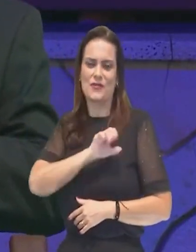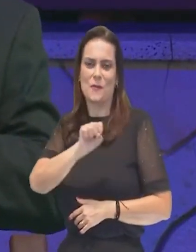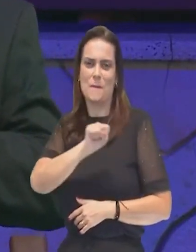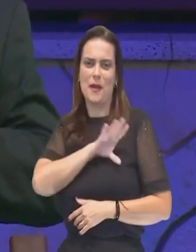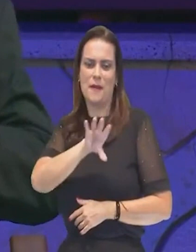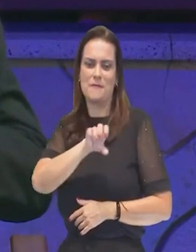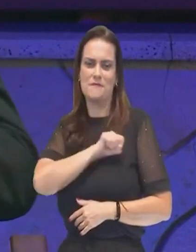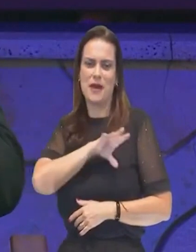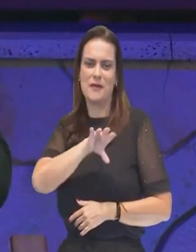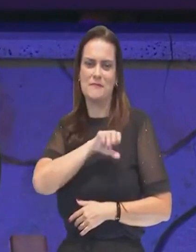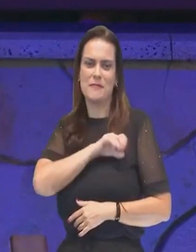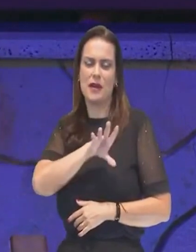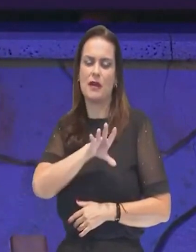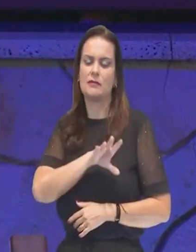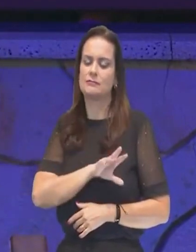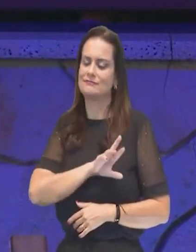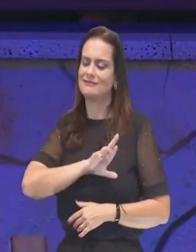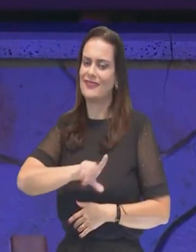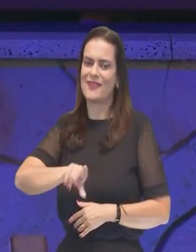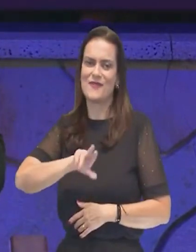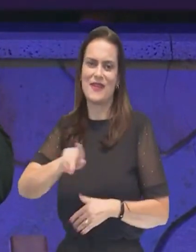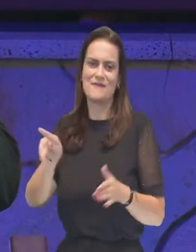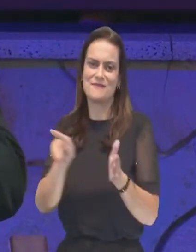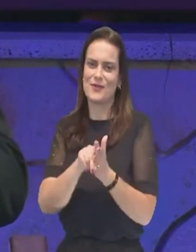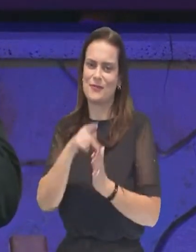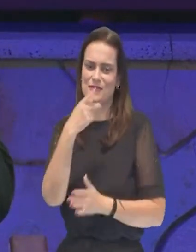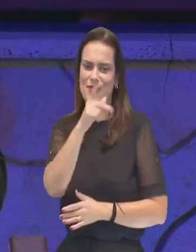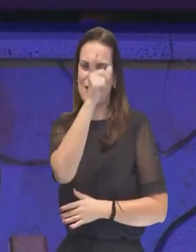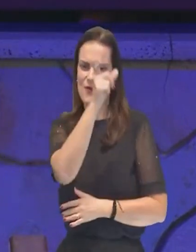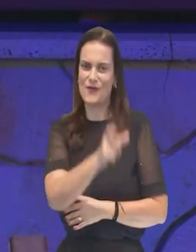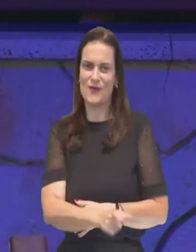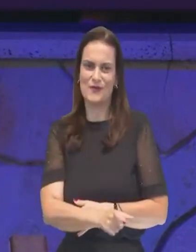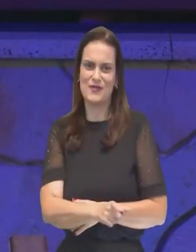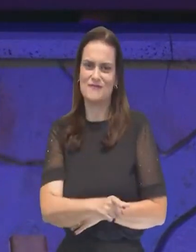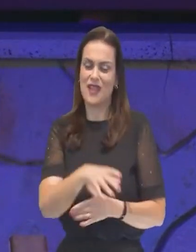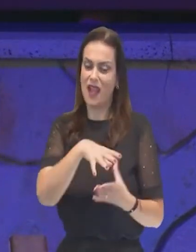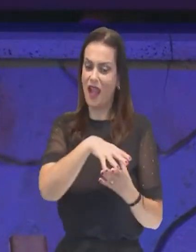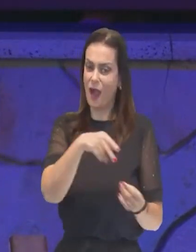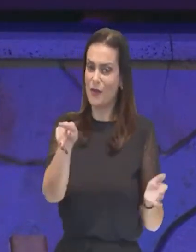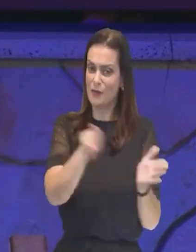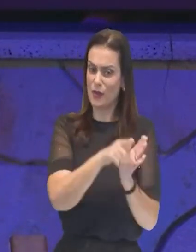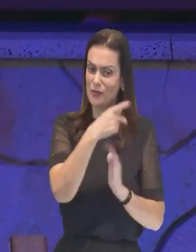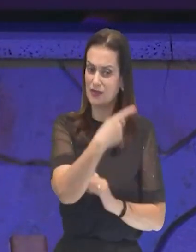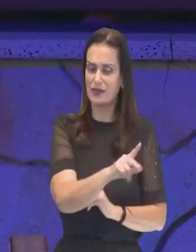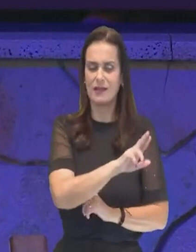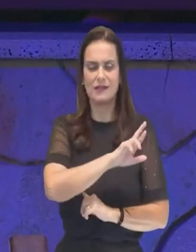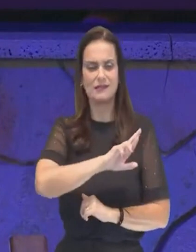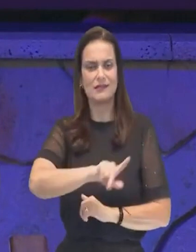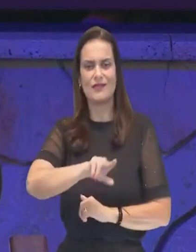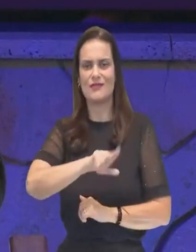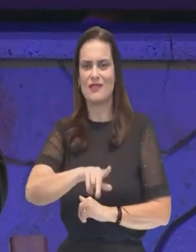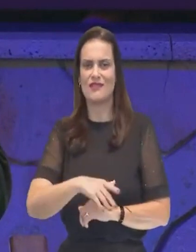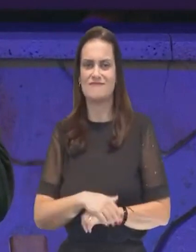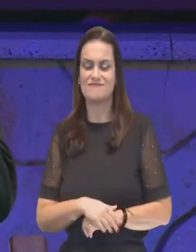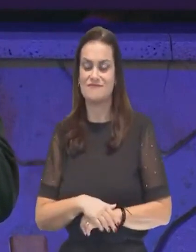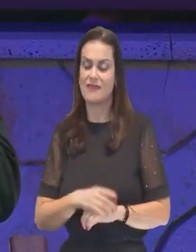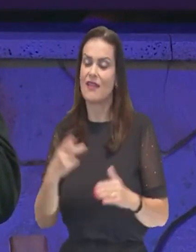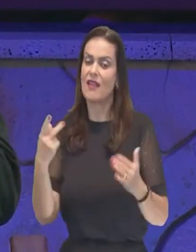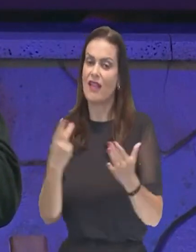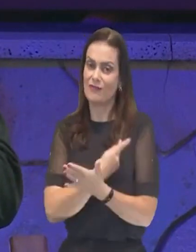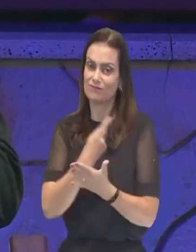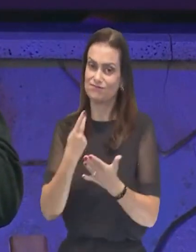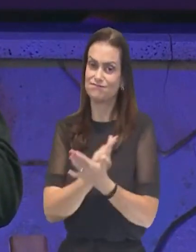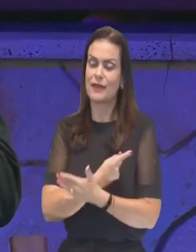Hayah, alma vivente. Ele achava que esta alma lhe pertencia. E este foi o seu grande equívoco.